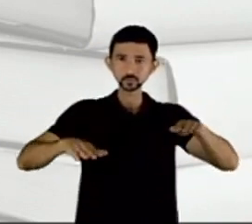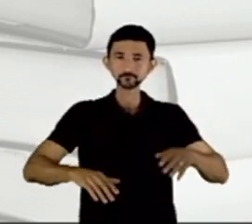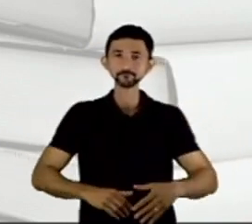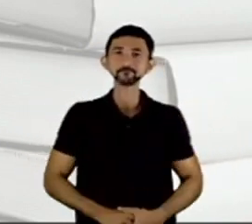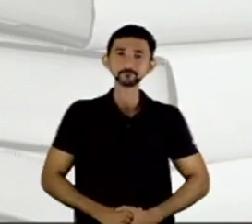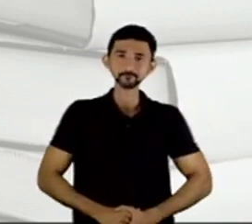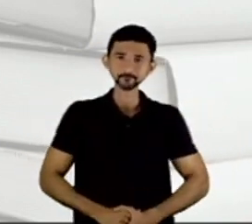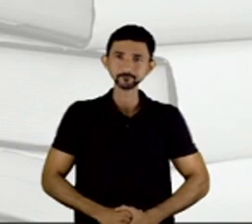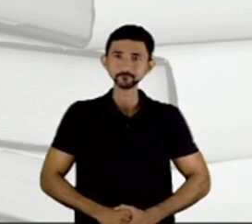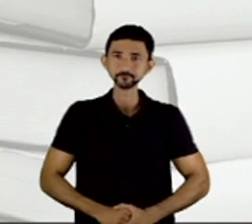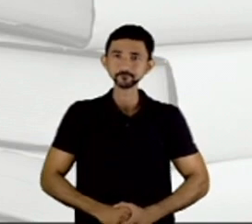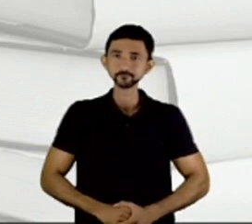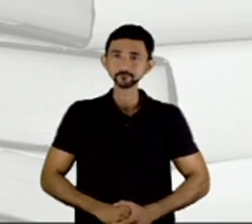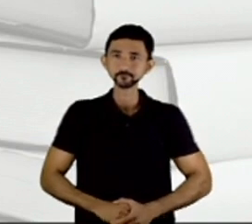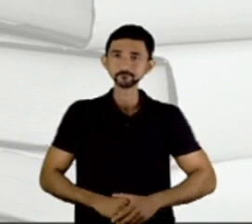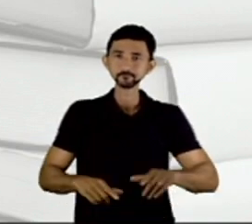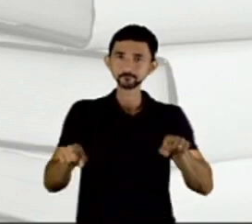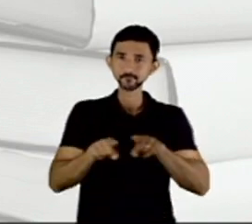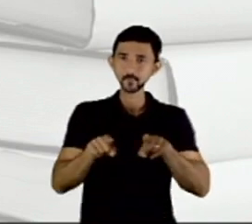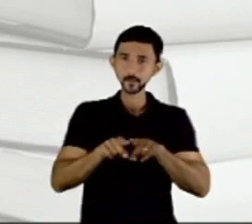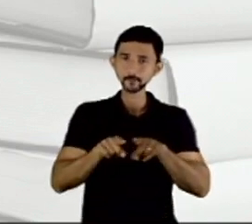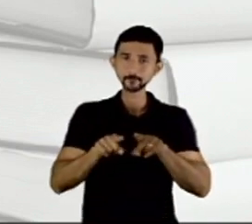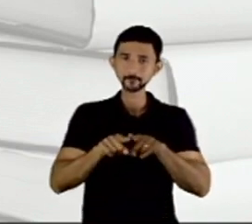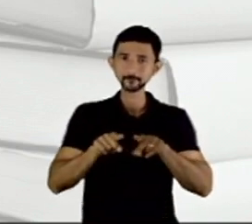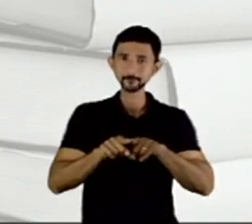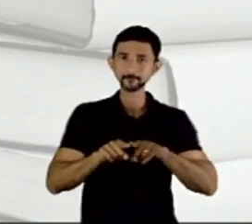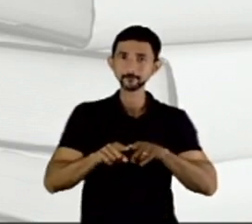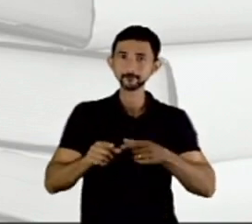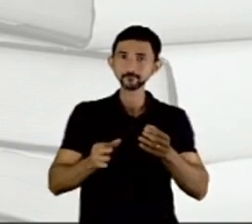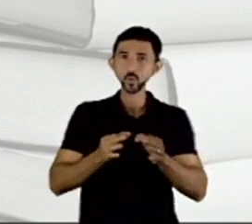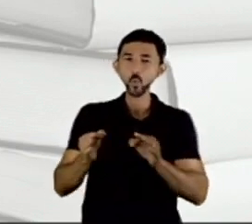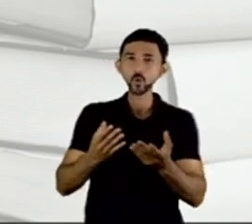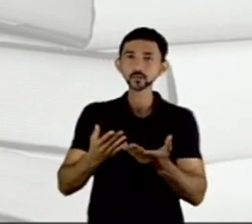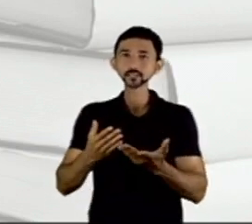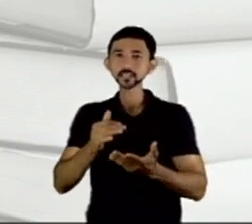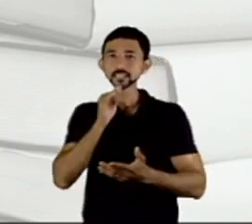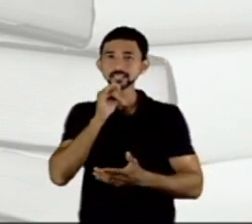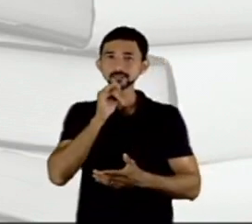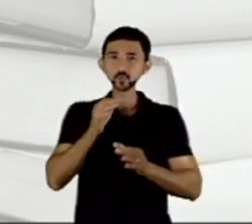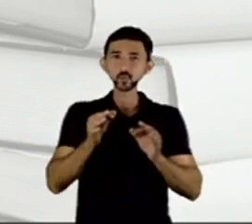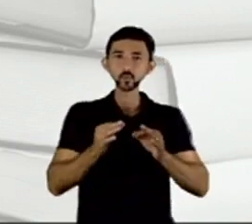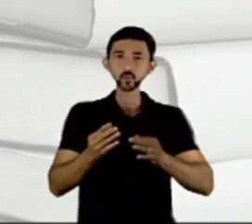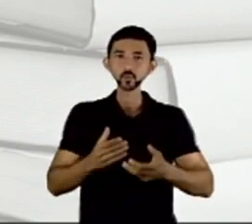Nesse momento, tá? Nesse momento de